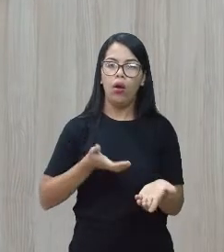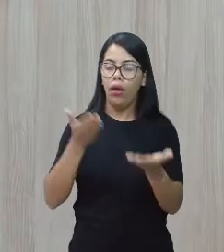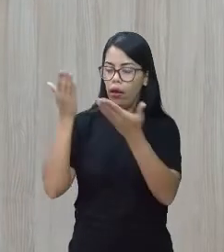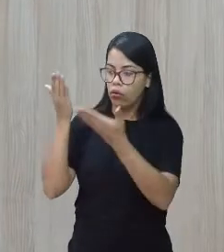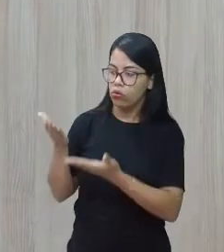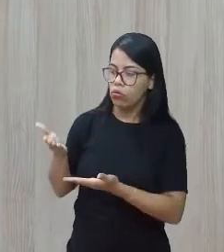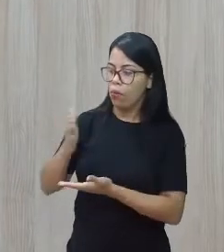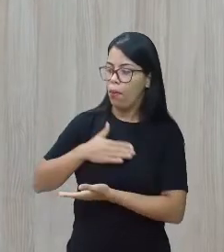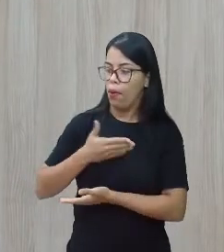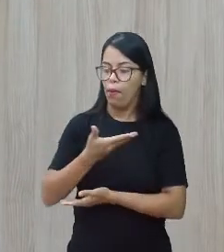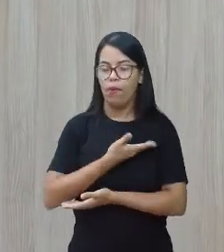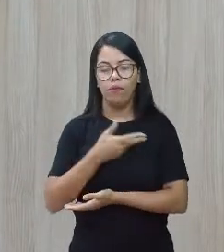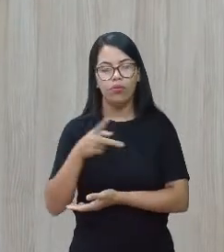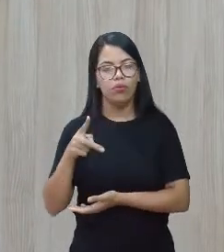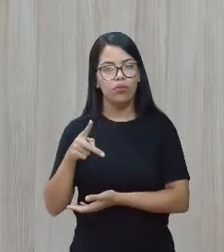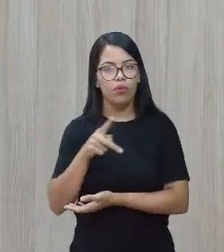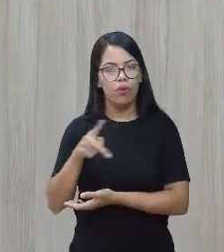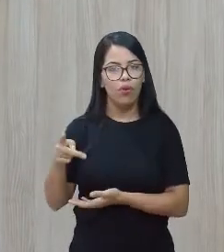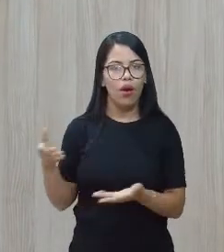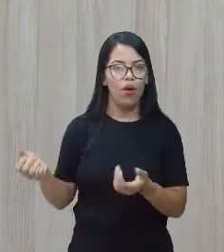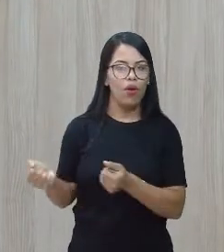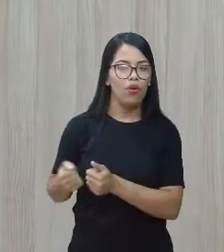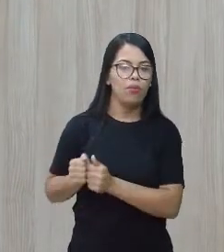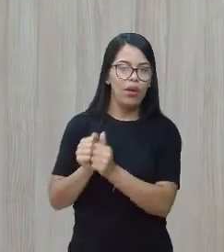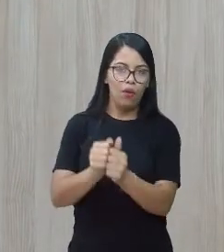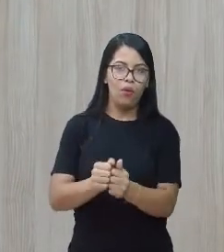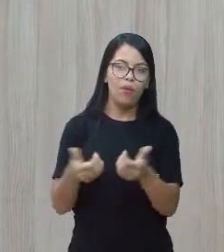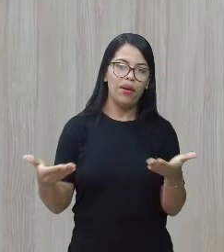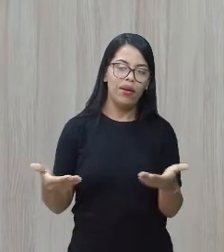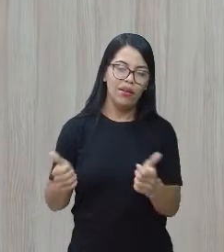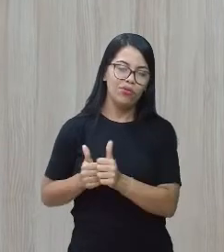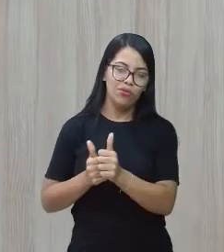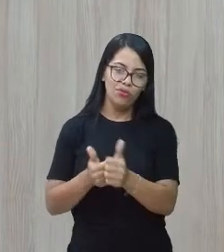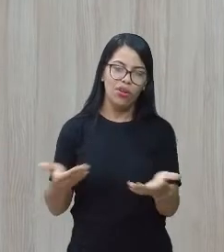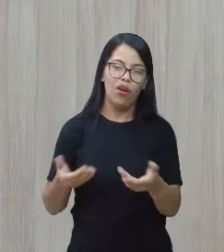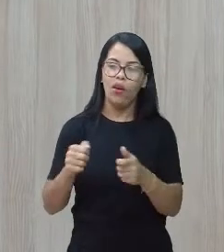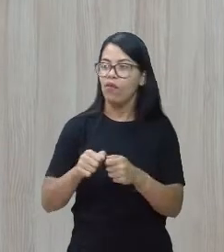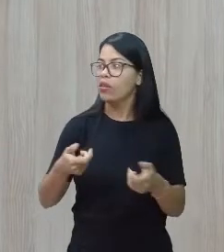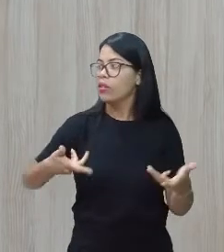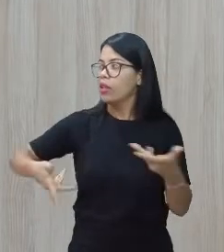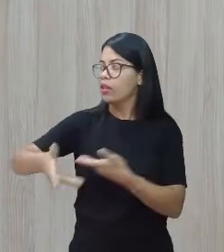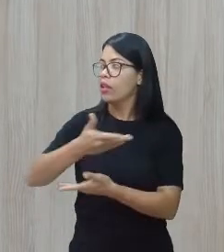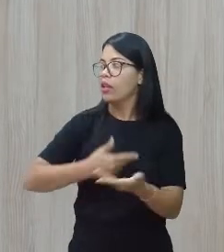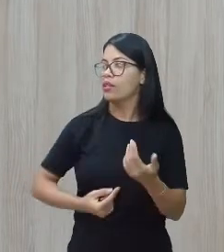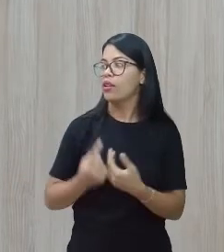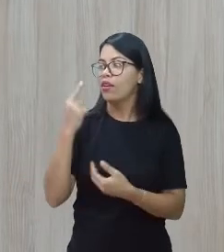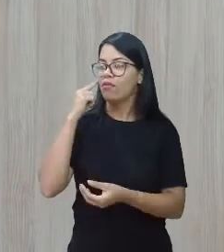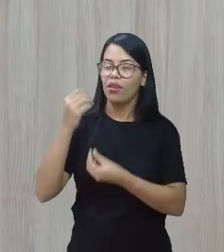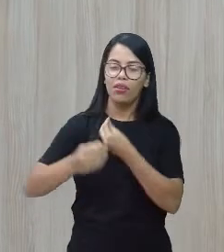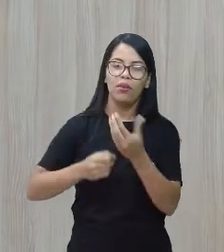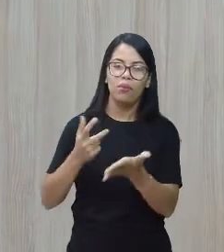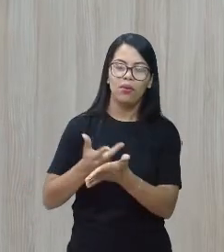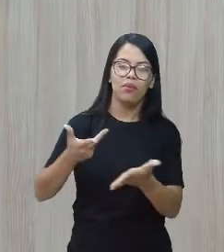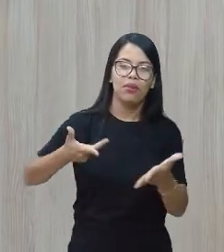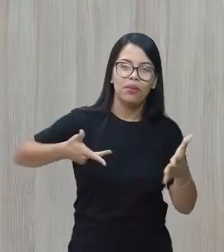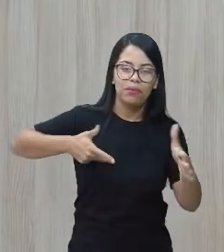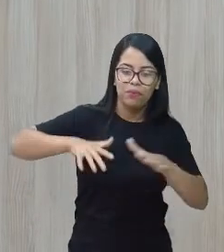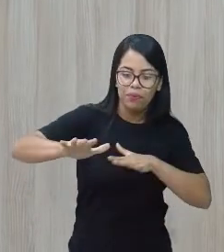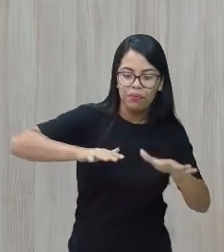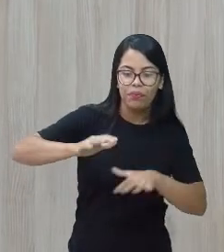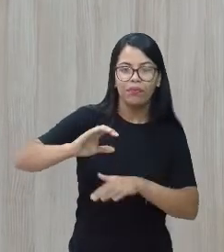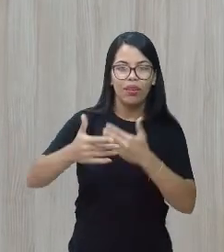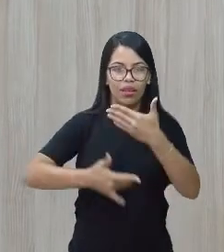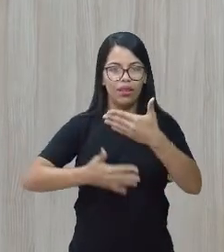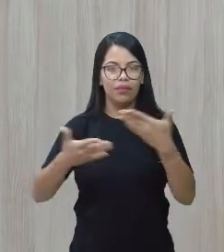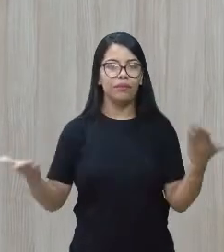meu pirraia, que está me acompanhando hoje, certo? Fazendo a interação aí, vendo como é que está a movimentação do chat. Então, eu vou passar a